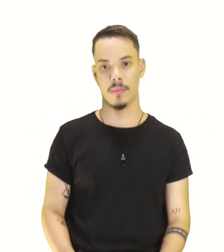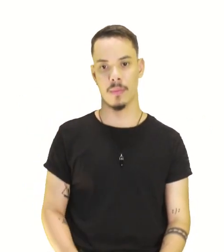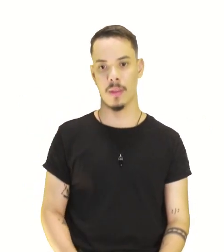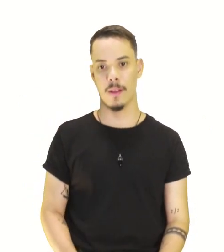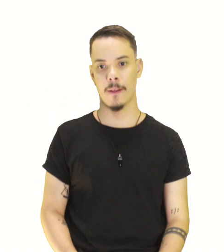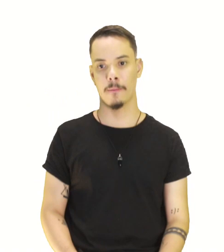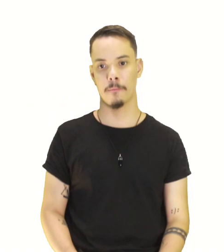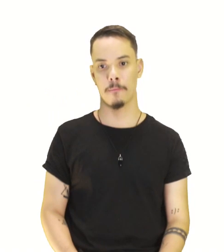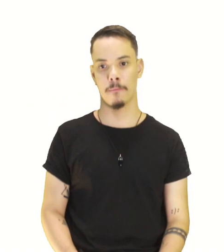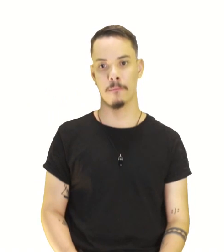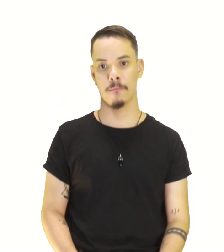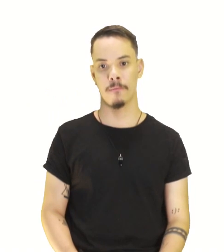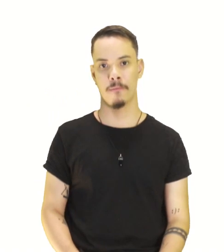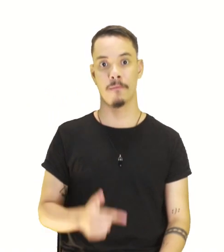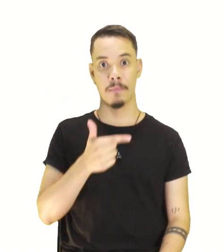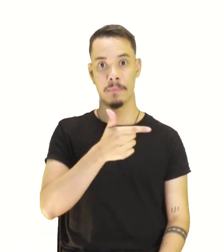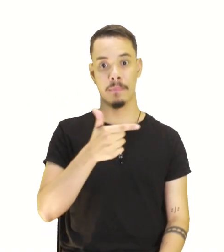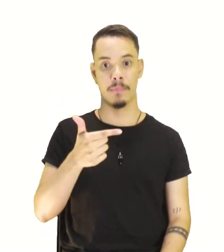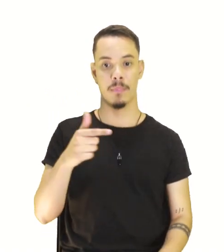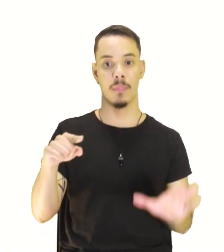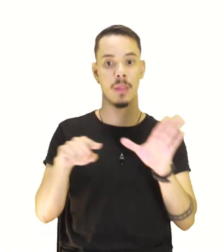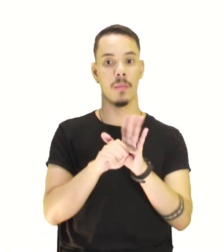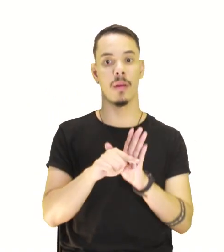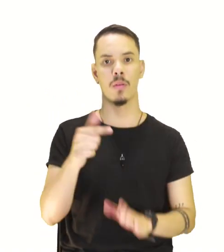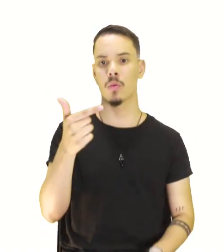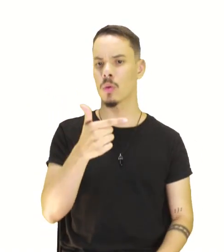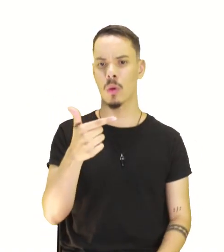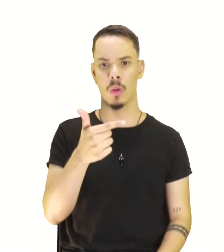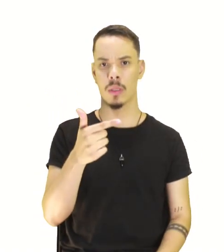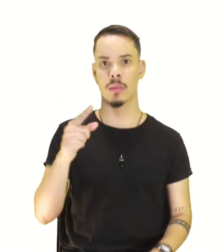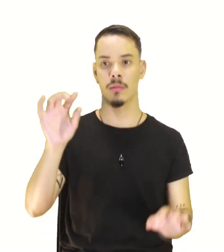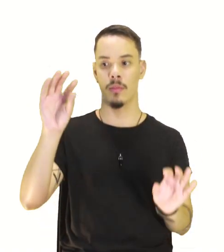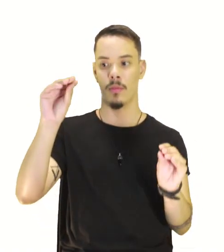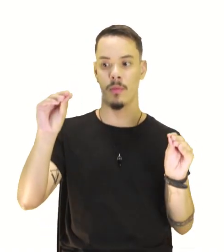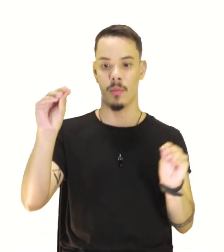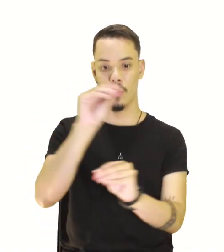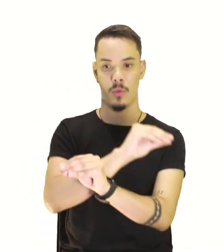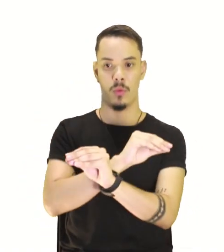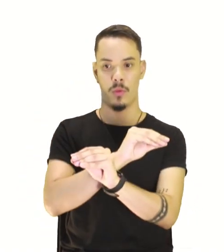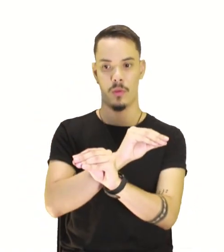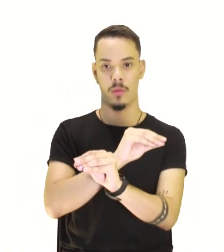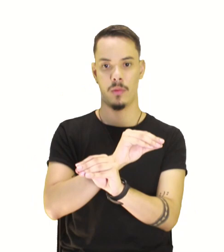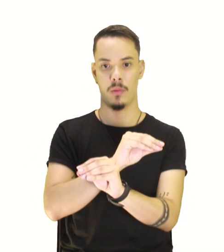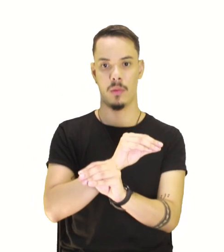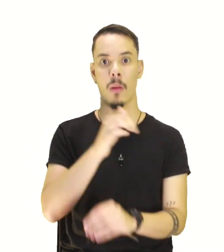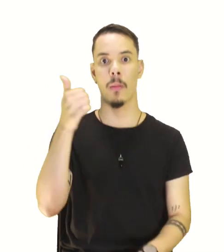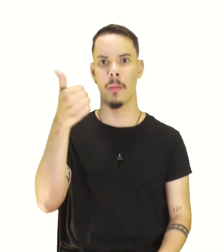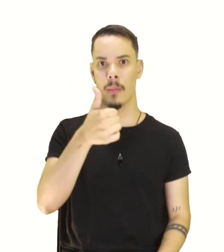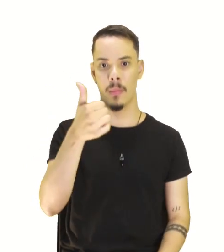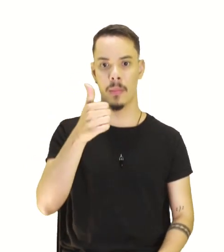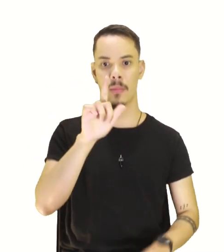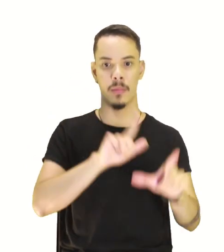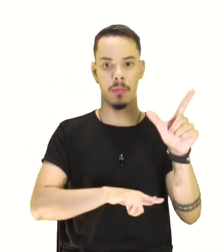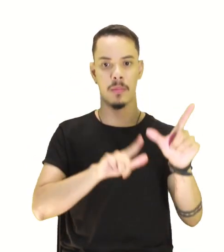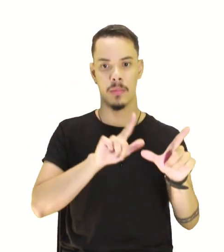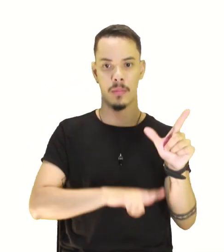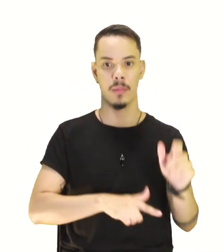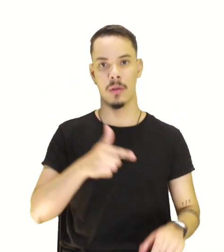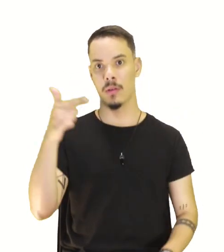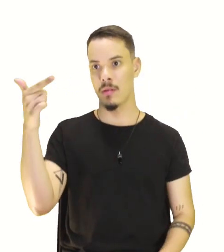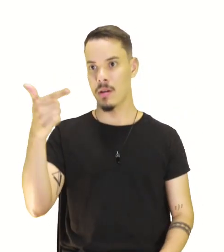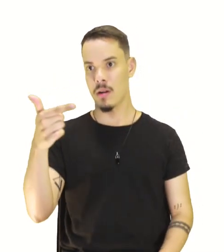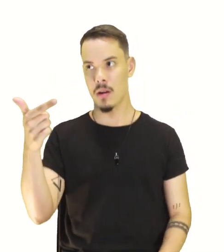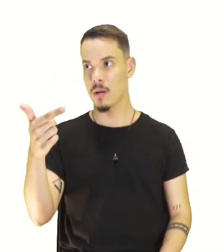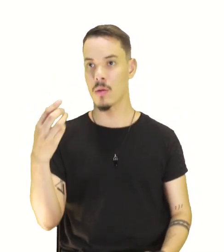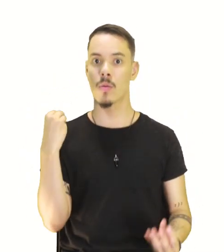membro. Negativo. Menos 2. Olha, professor, mas a gente não falou na aula que o primeiro membro tinha que ficar letra e o segundo... Nesse